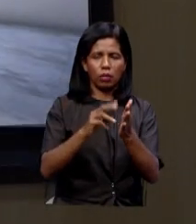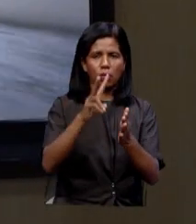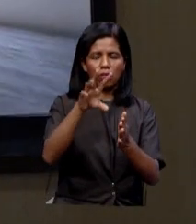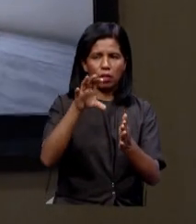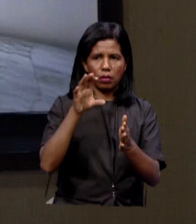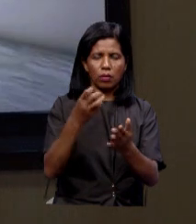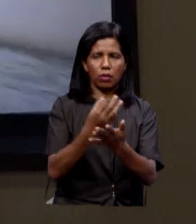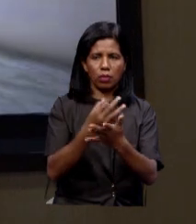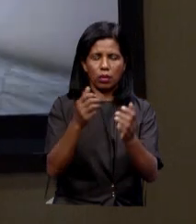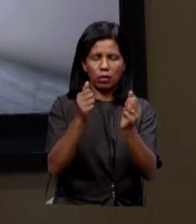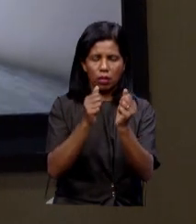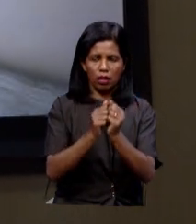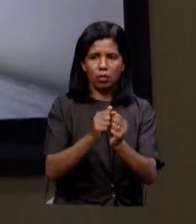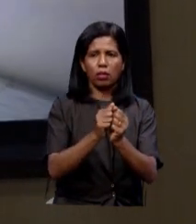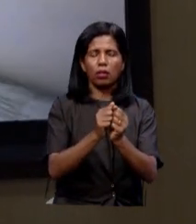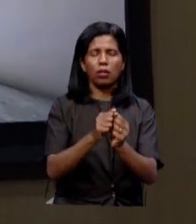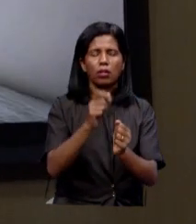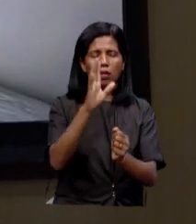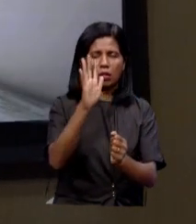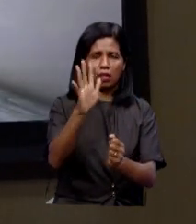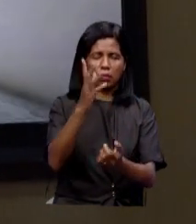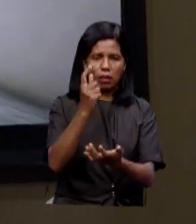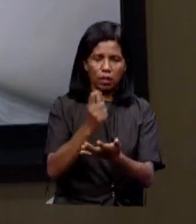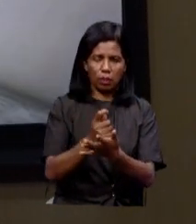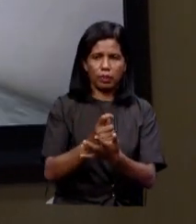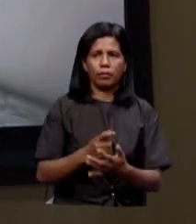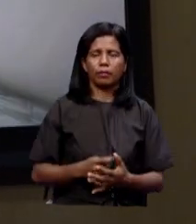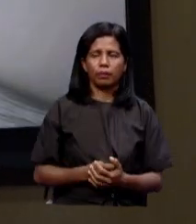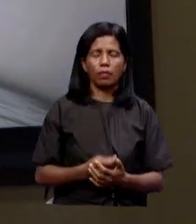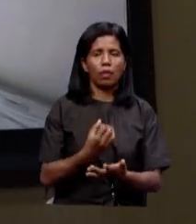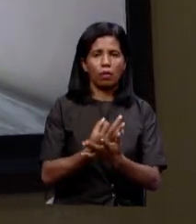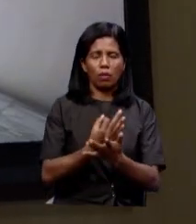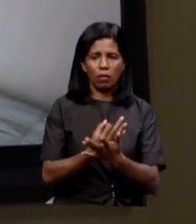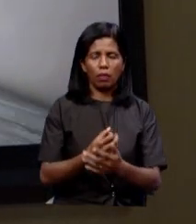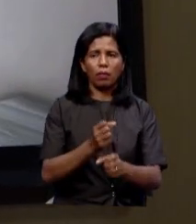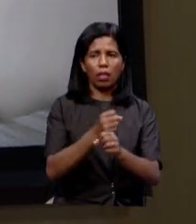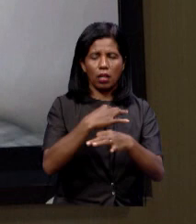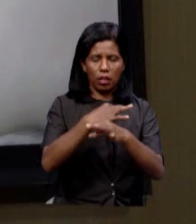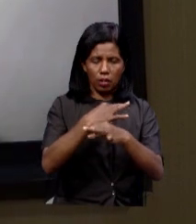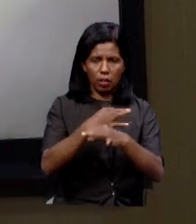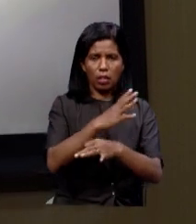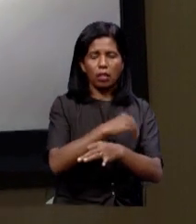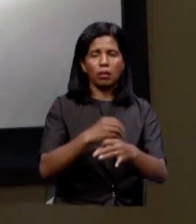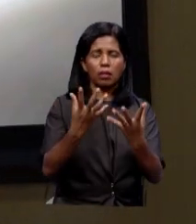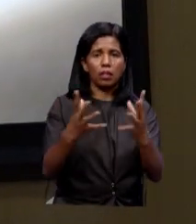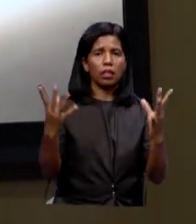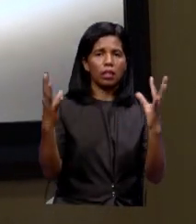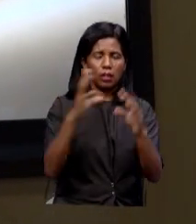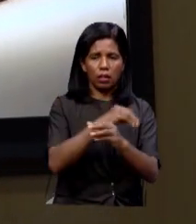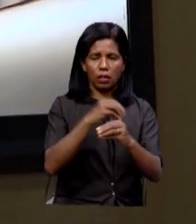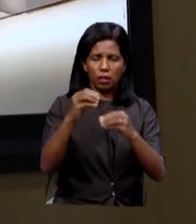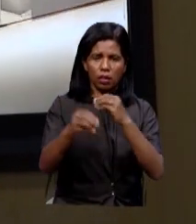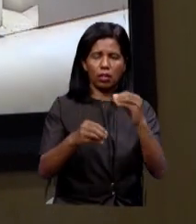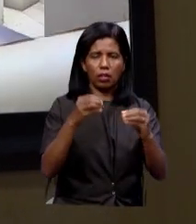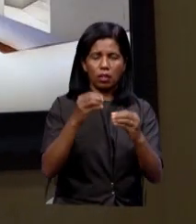total orçamento dólar americano tocou Lima Resen. Esse orçamento, né? Ba construção obra Jardim, né? Dólar americano tocou